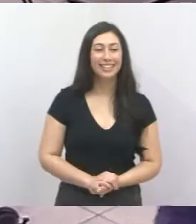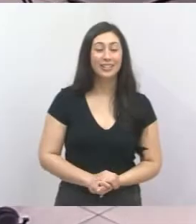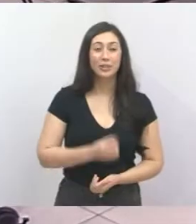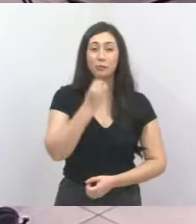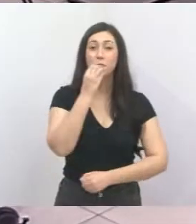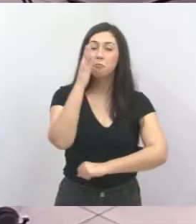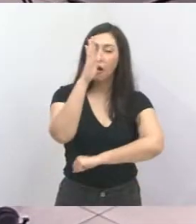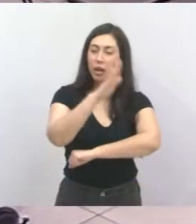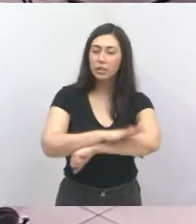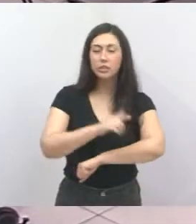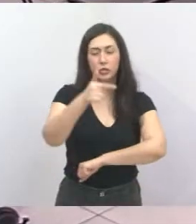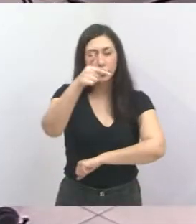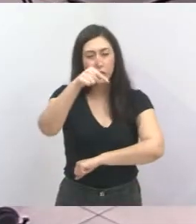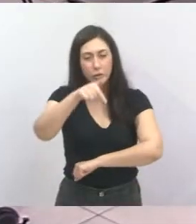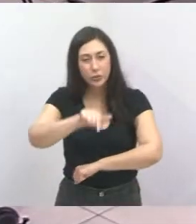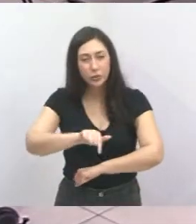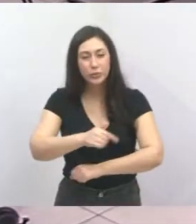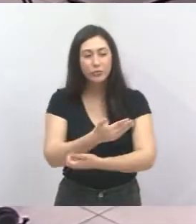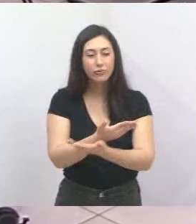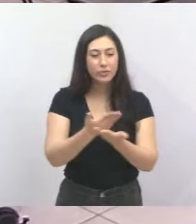Boa tarde mais uma vez a todos.